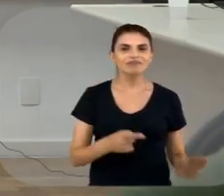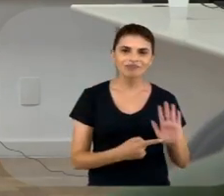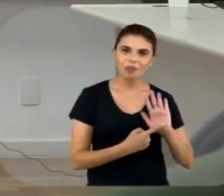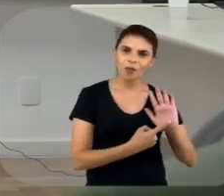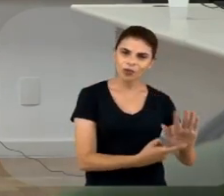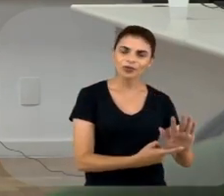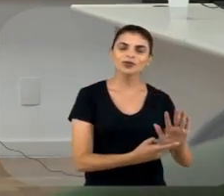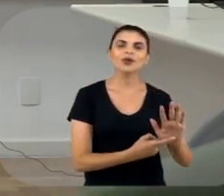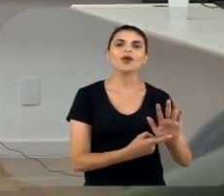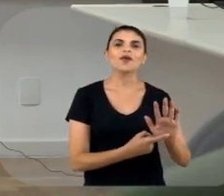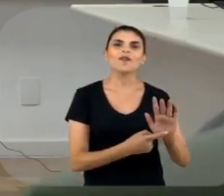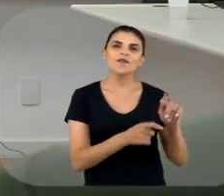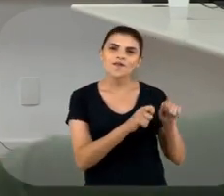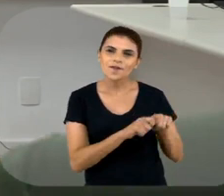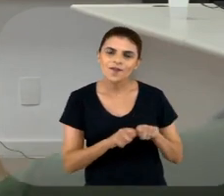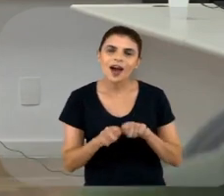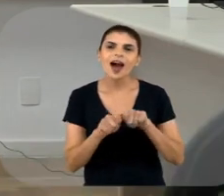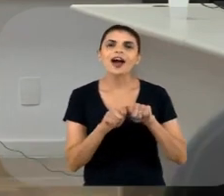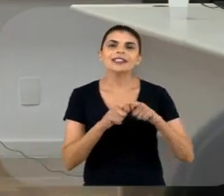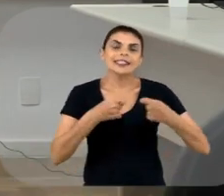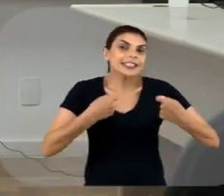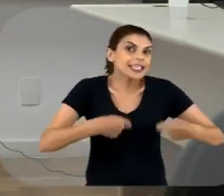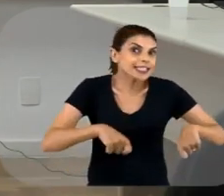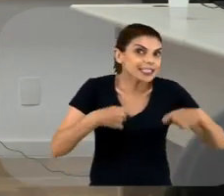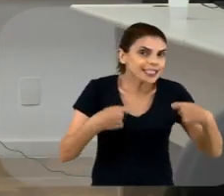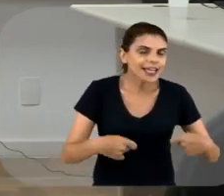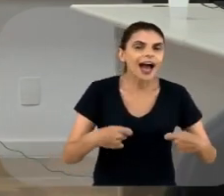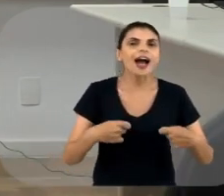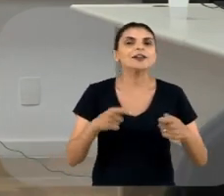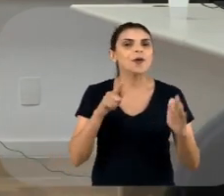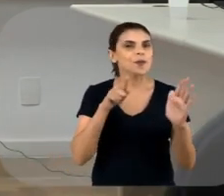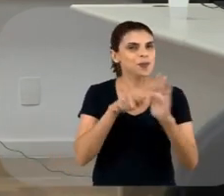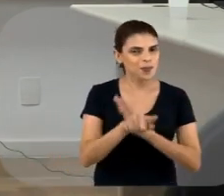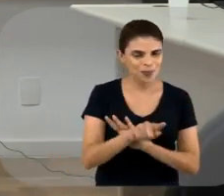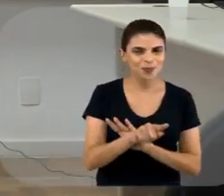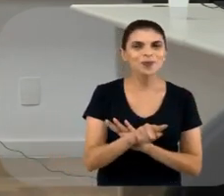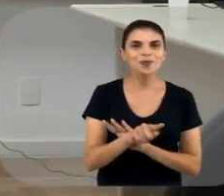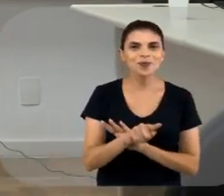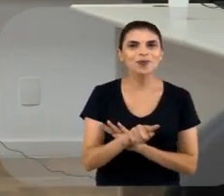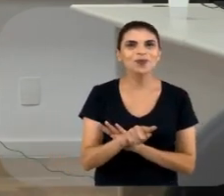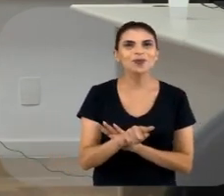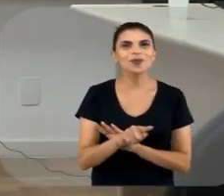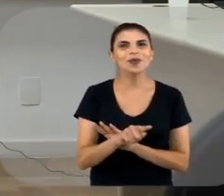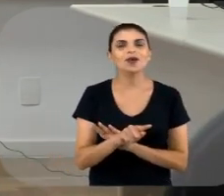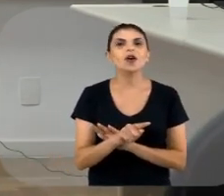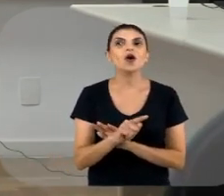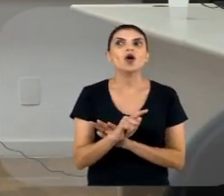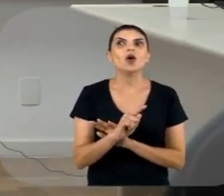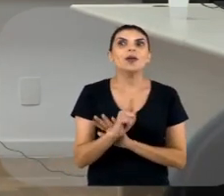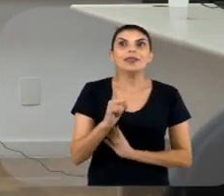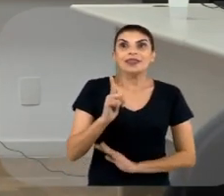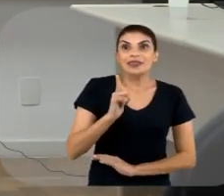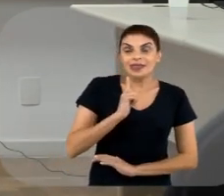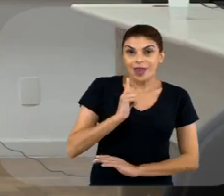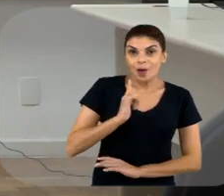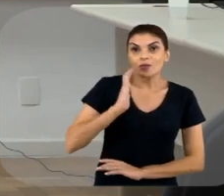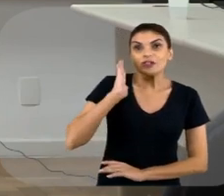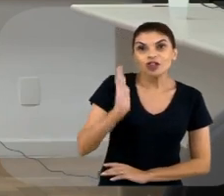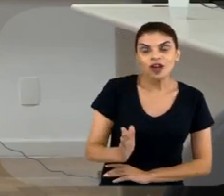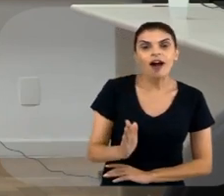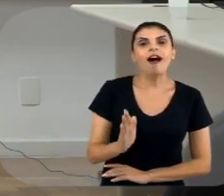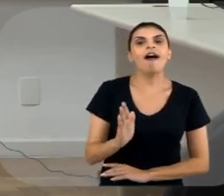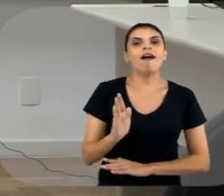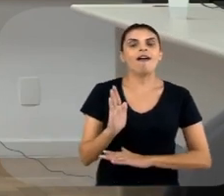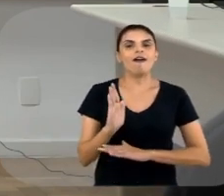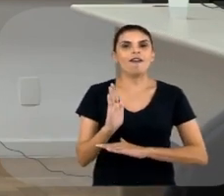né, se faz super necessária, que é isso, né? Quando a gente tem